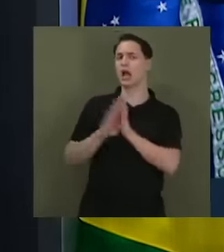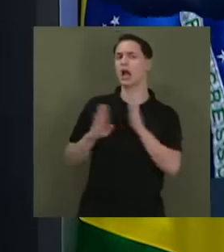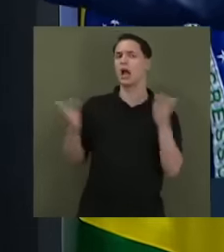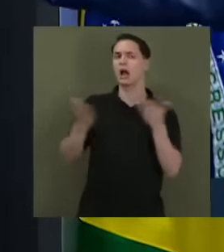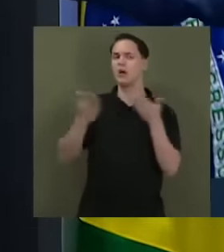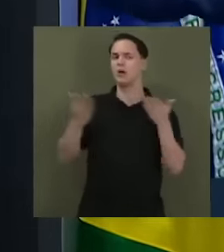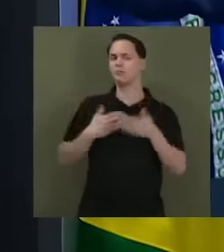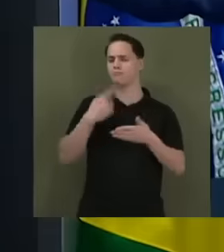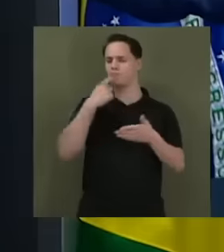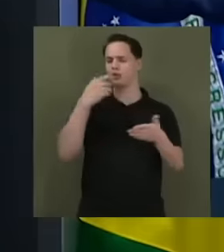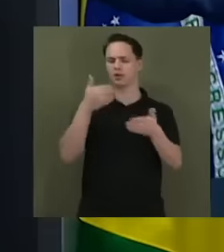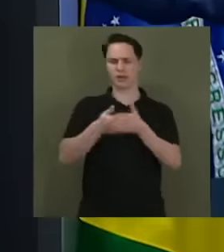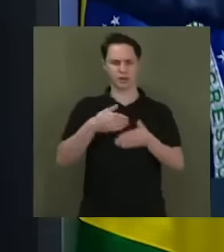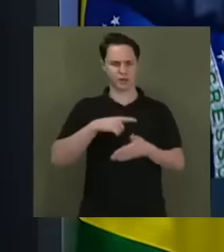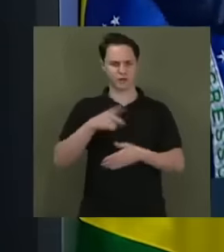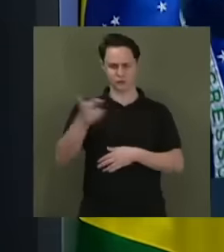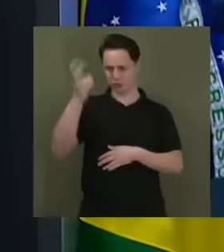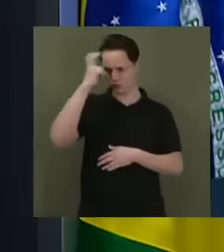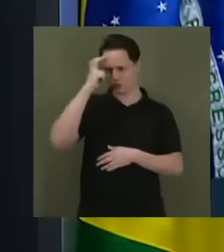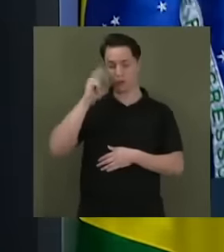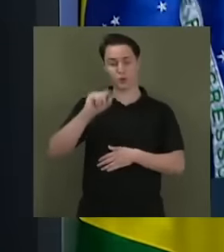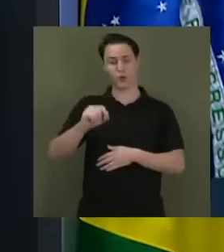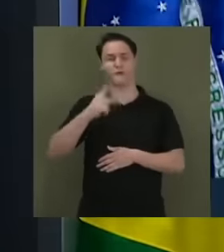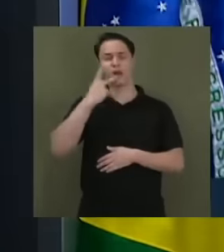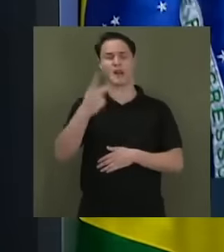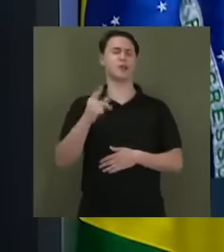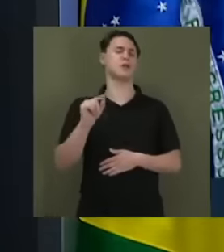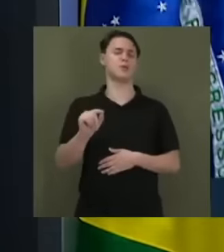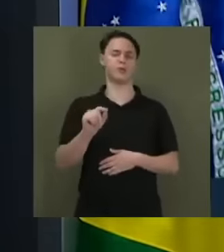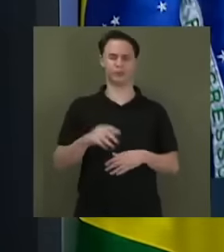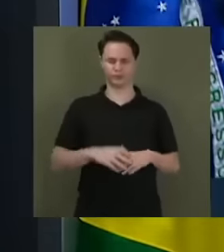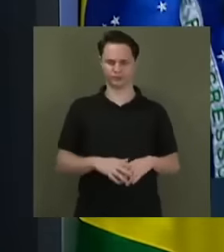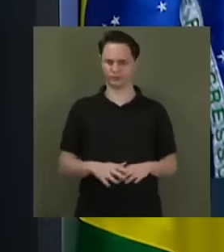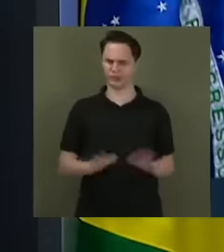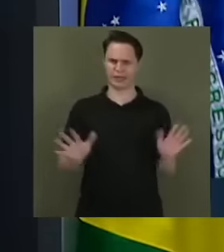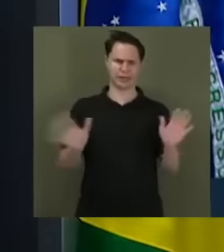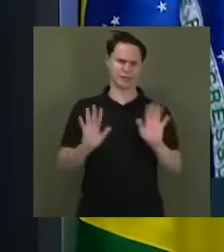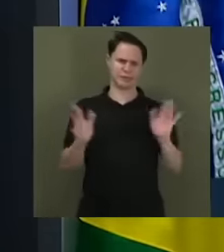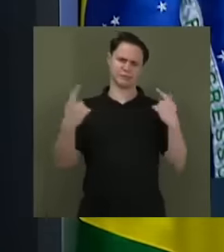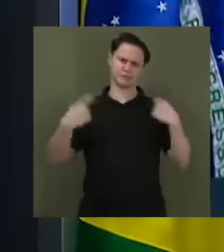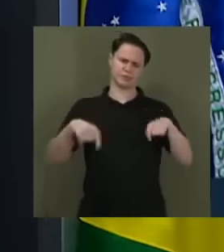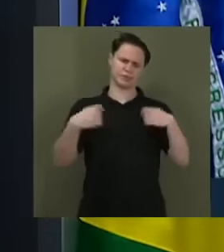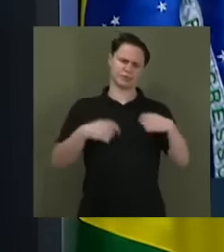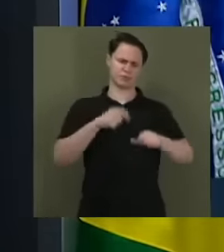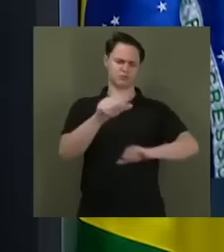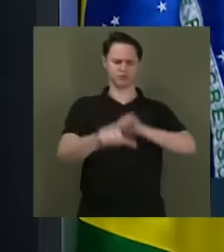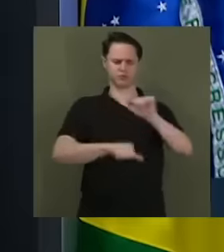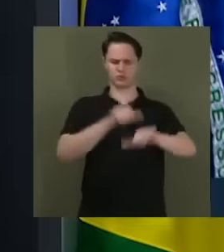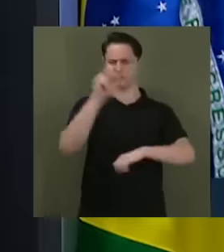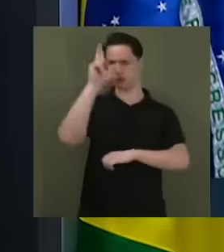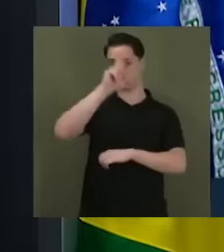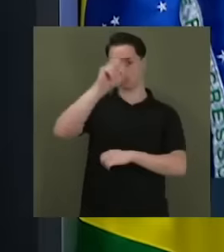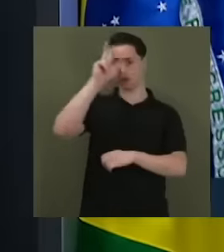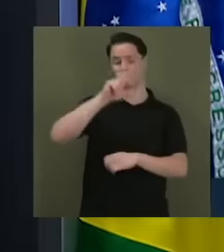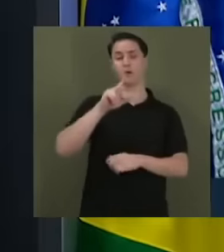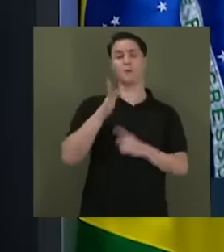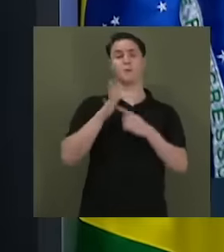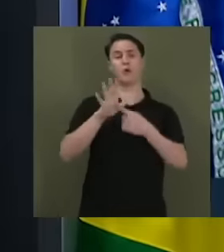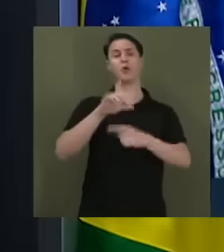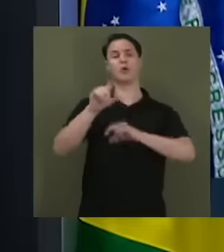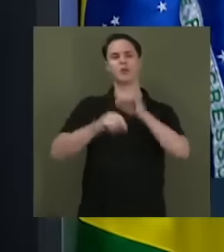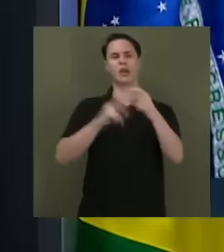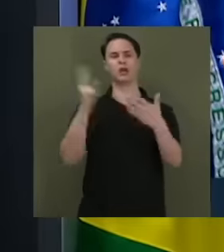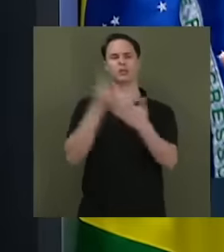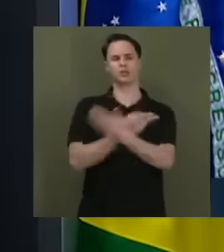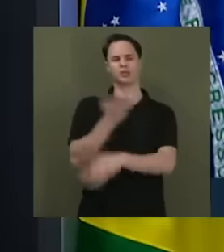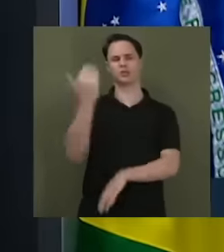de Cultura dizer que que não que tem que reescrever a história que tem que mostrar o que a lava jato foi